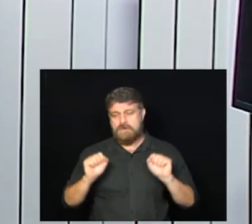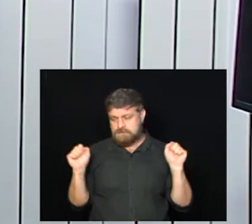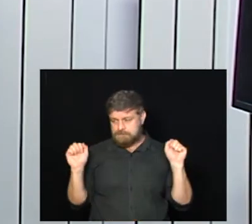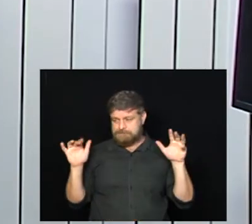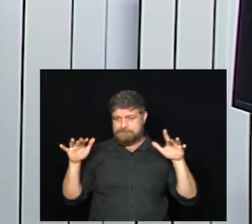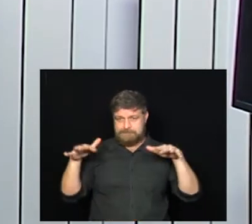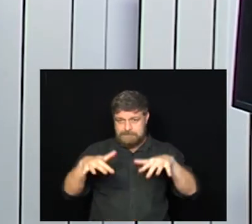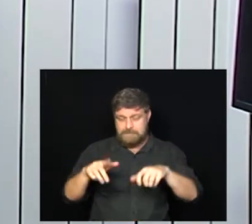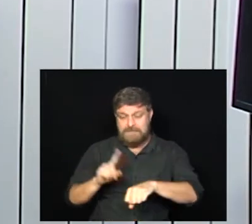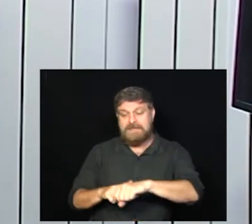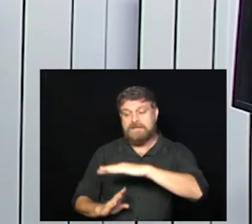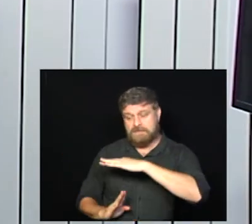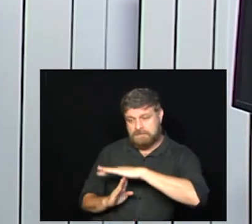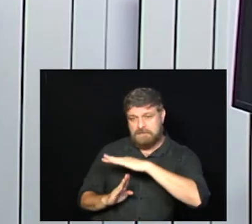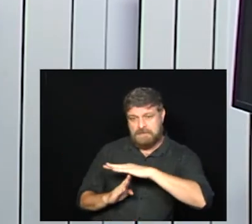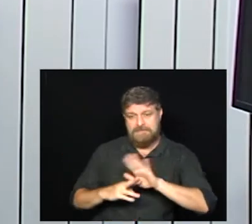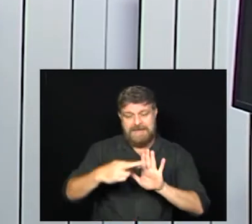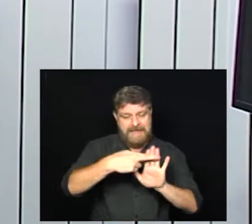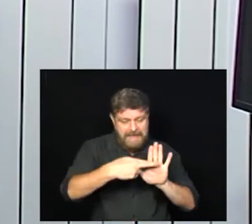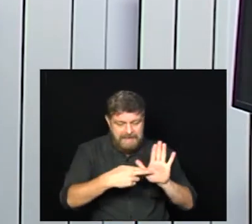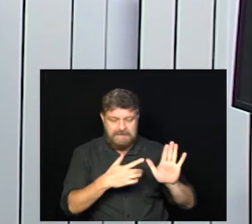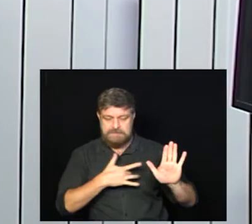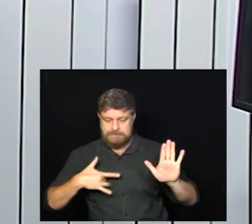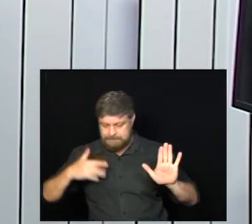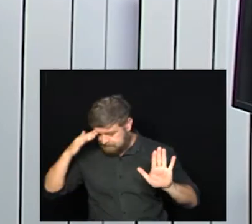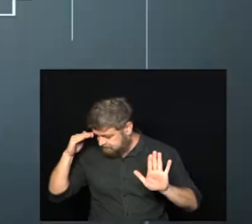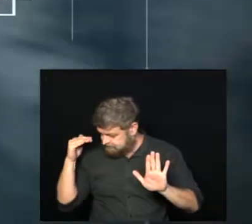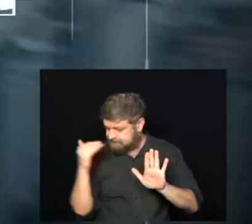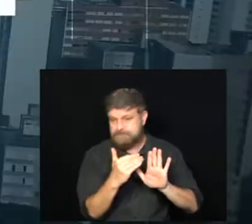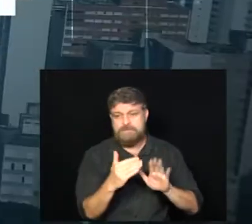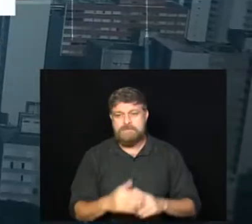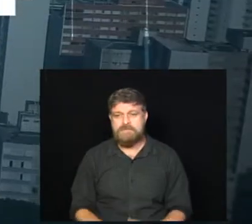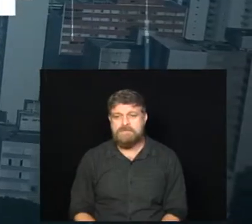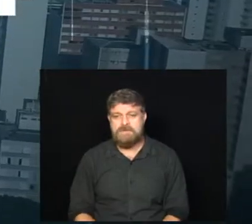público, respeitando todos os protocolos sanitários.